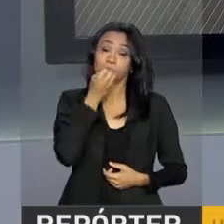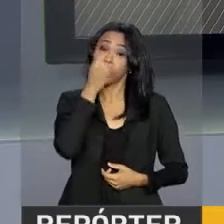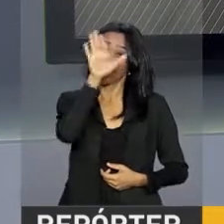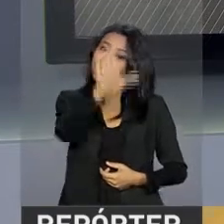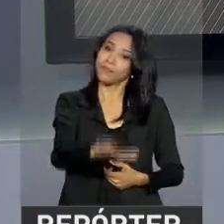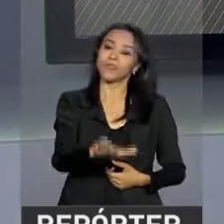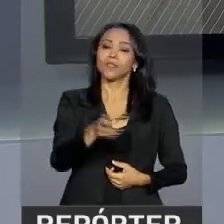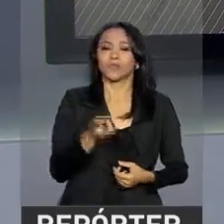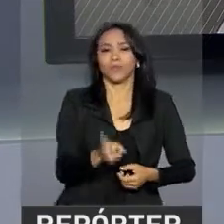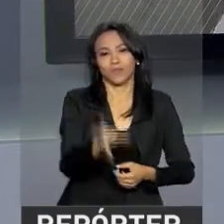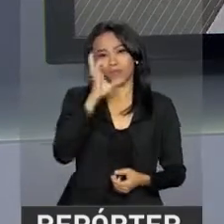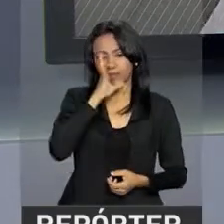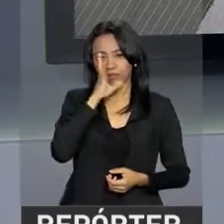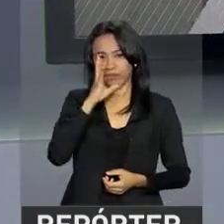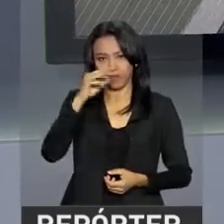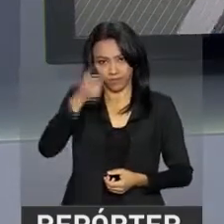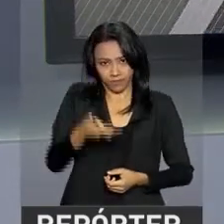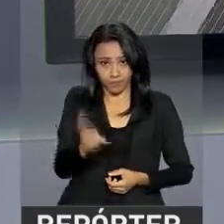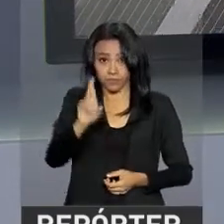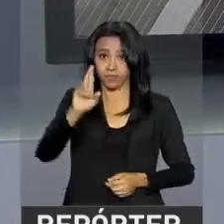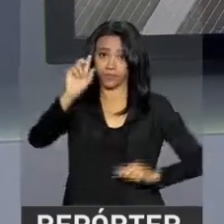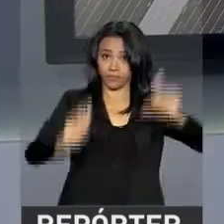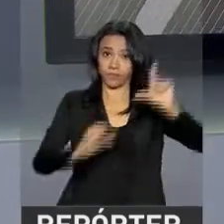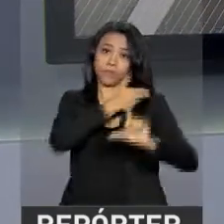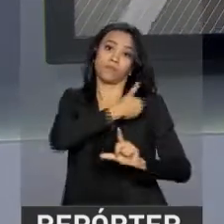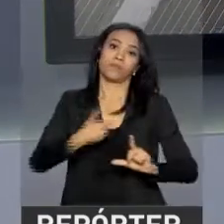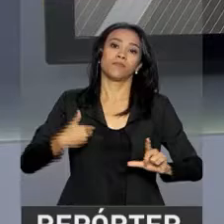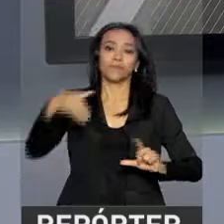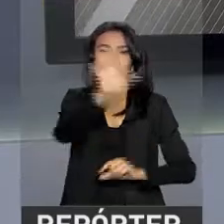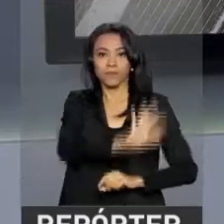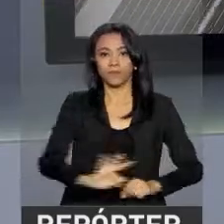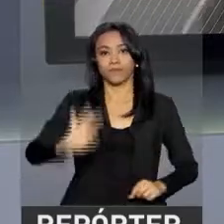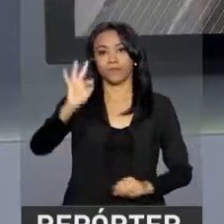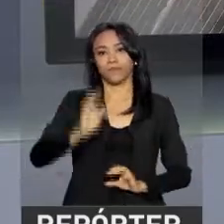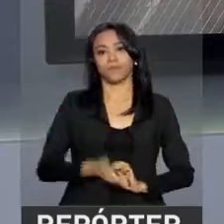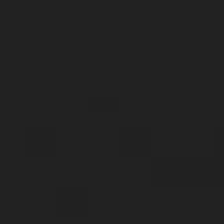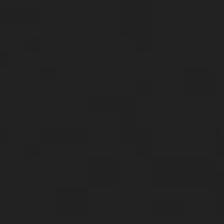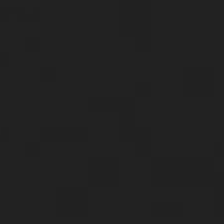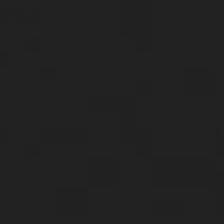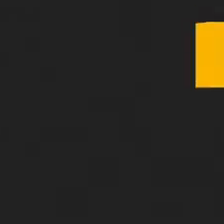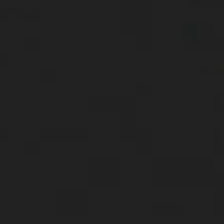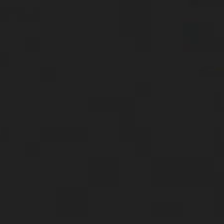boa tarde pra você e continue com a gente na nbr a tv do governo federal